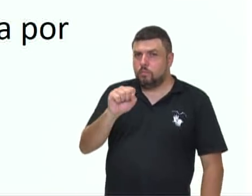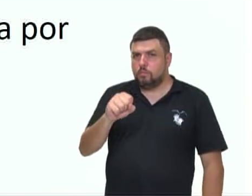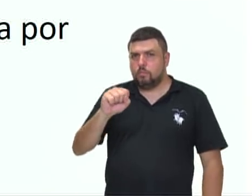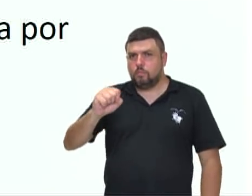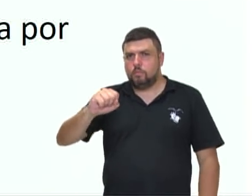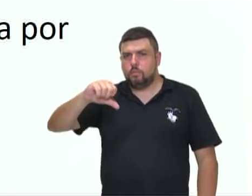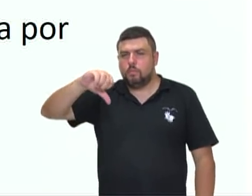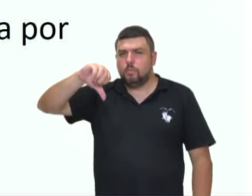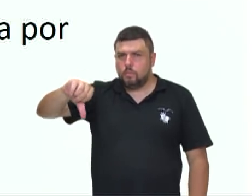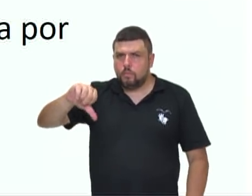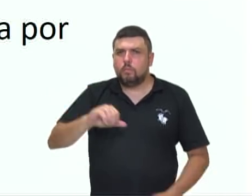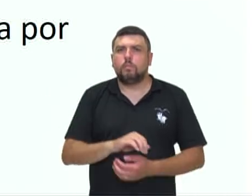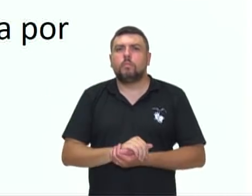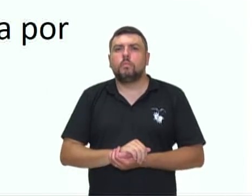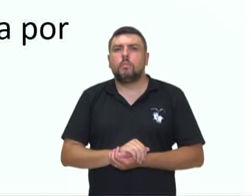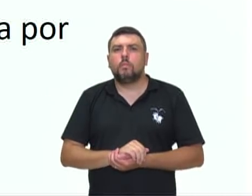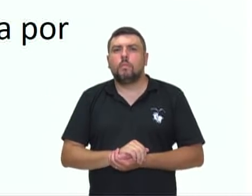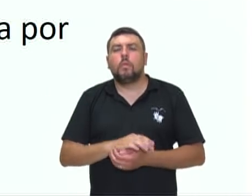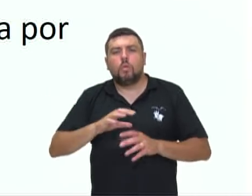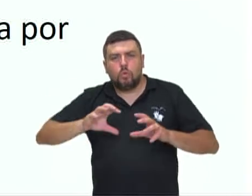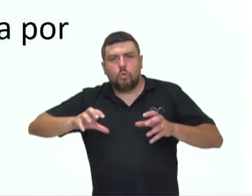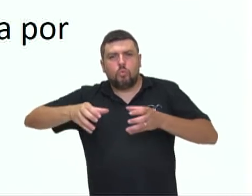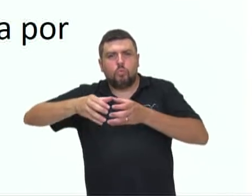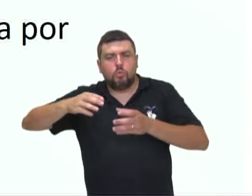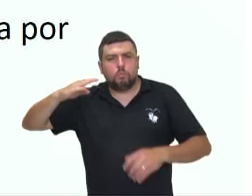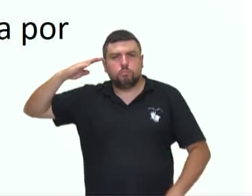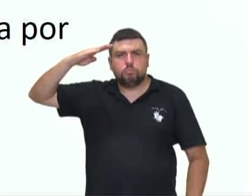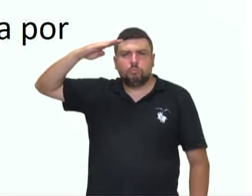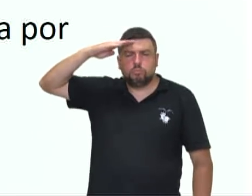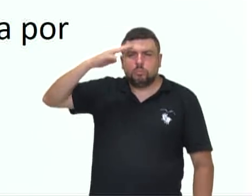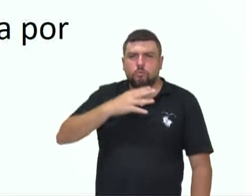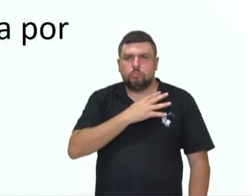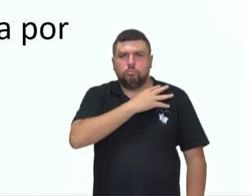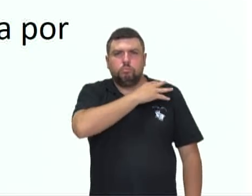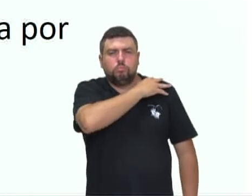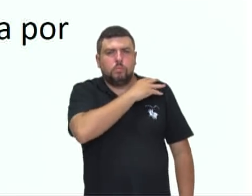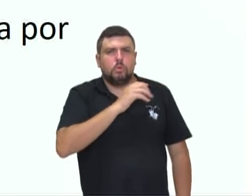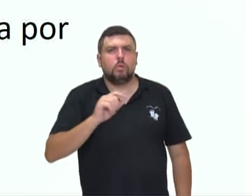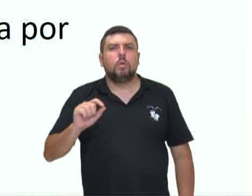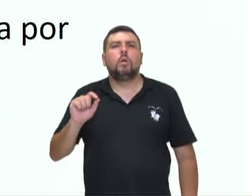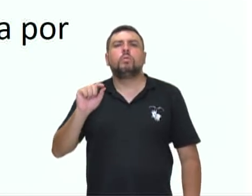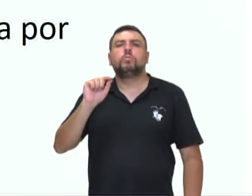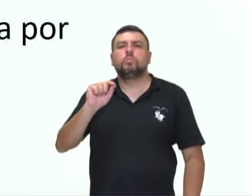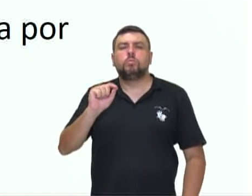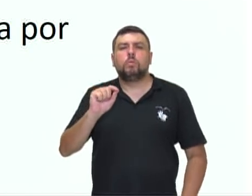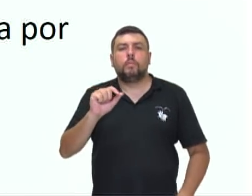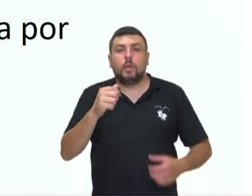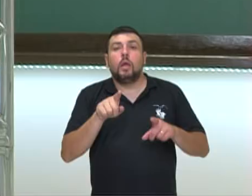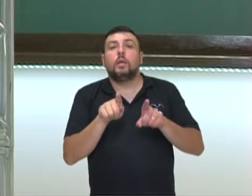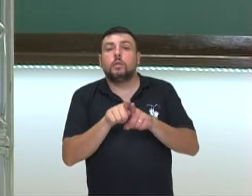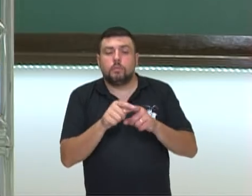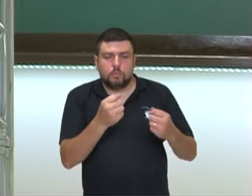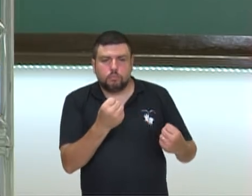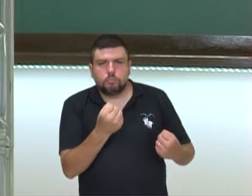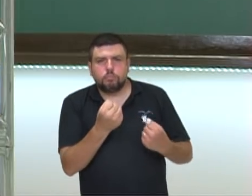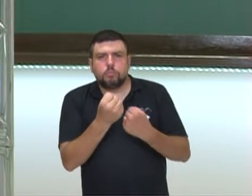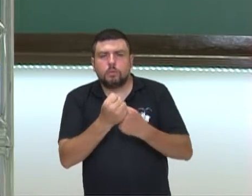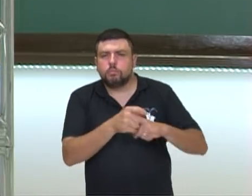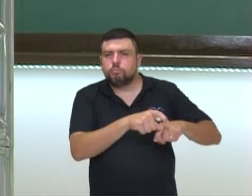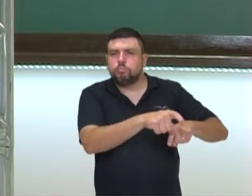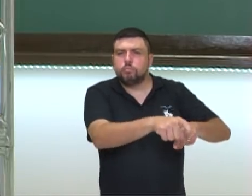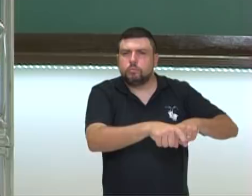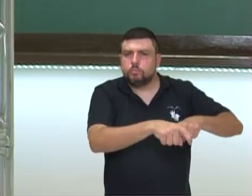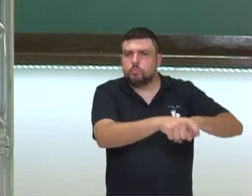1889, numa ação comandada por militares que contou com o apoio aí de grandes cafeicultores